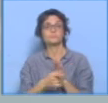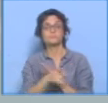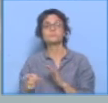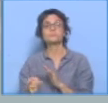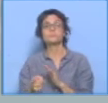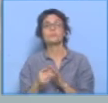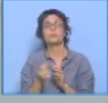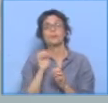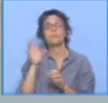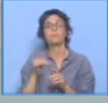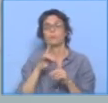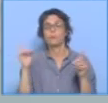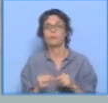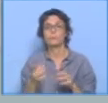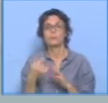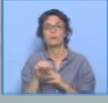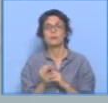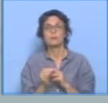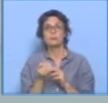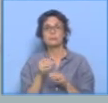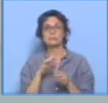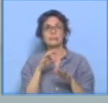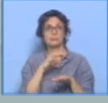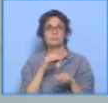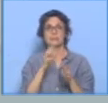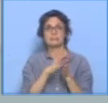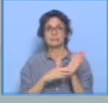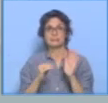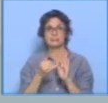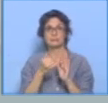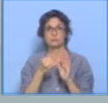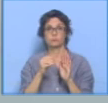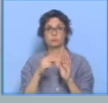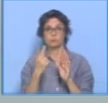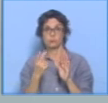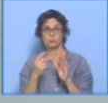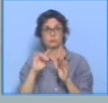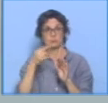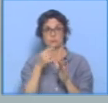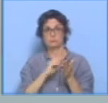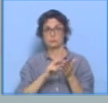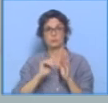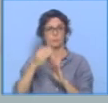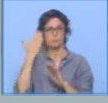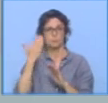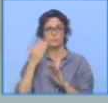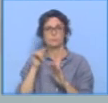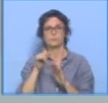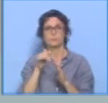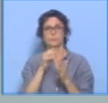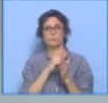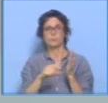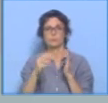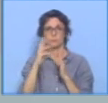necessariamente muito mais breve, vamos comentar os outros dois textos que são lidos nas Eucaristias deste domingo. A primeira leitura do livro de Deuteronômio, no